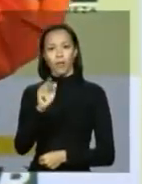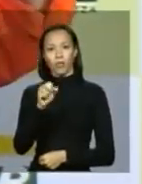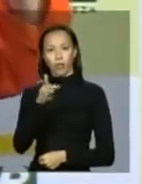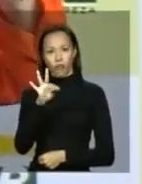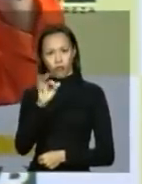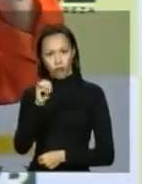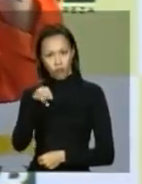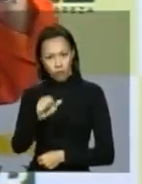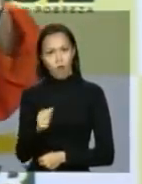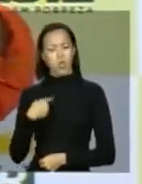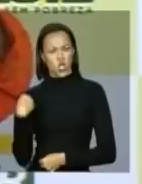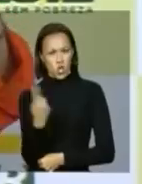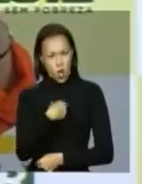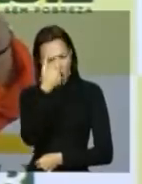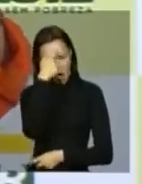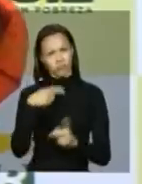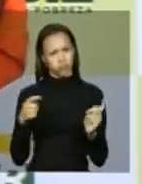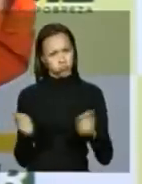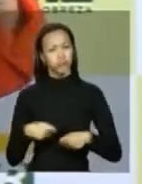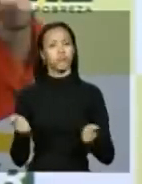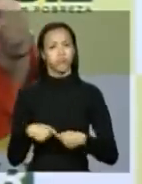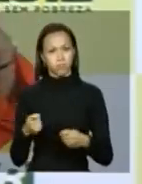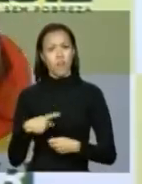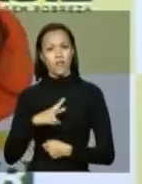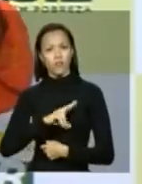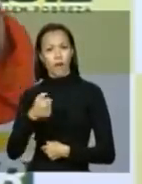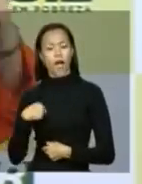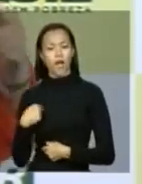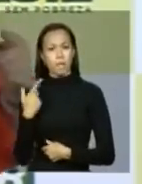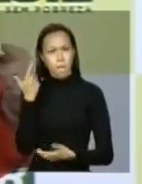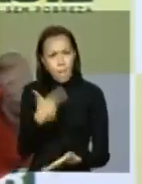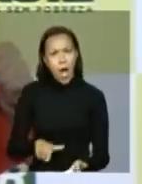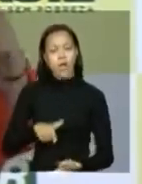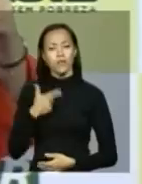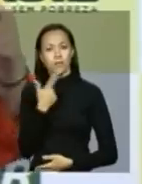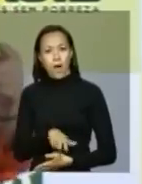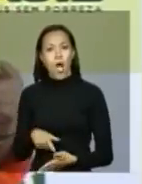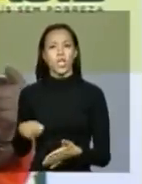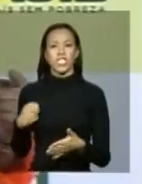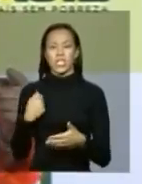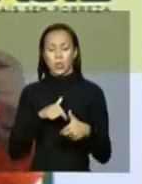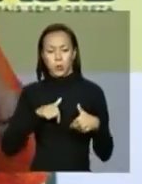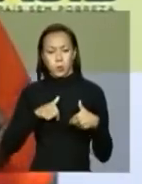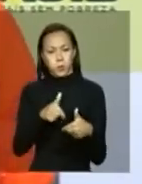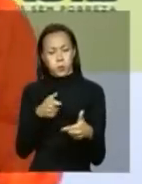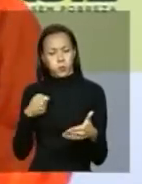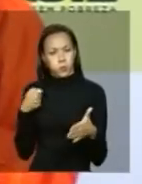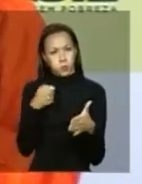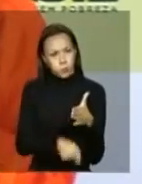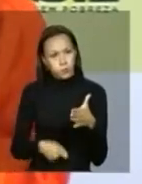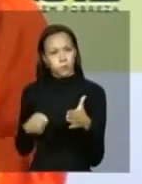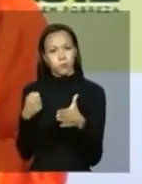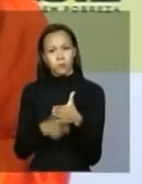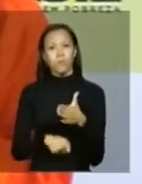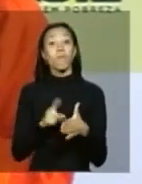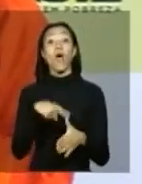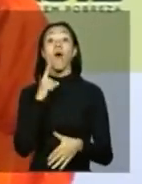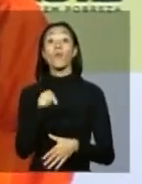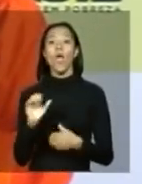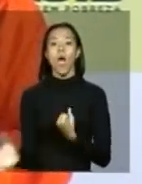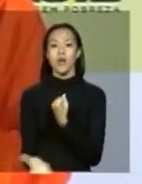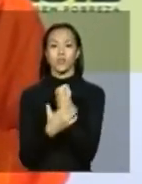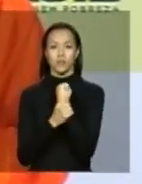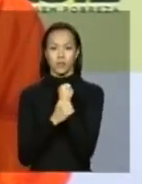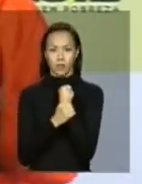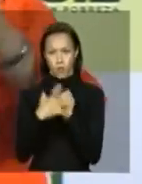somos capazes e vamos enfrentar cada vez mais os desafios para garantir para